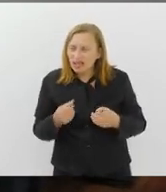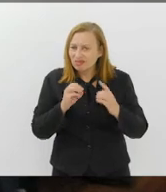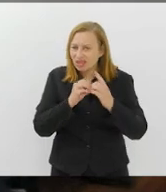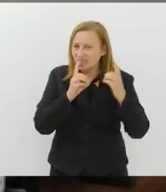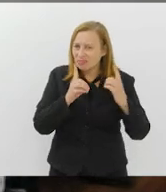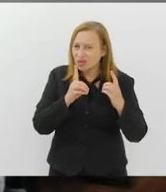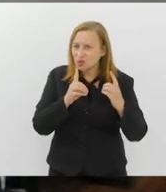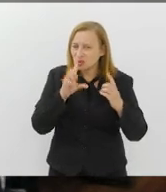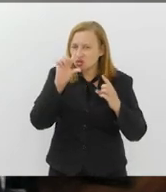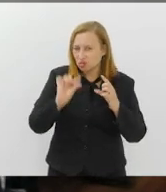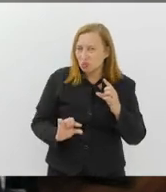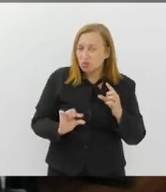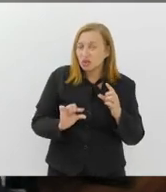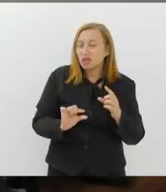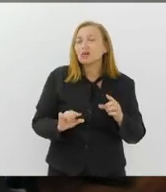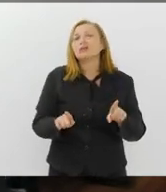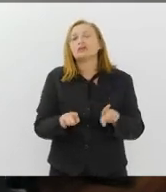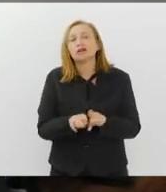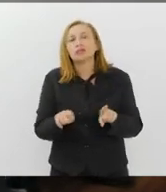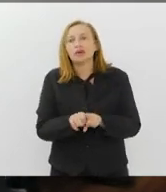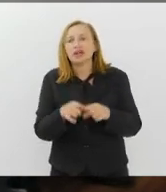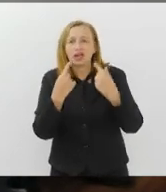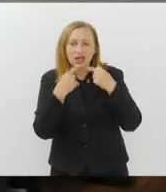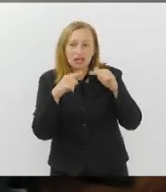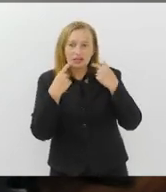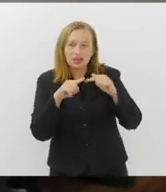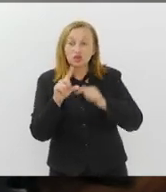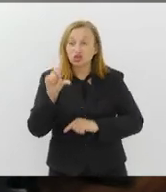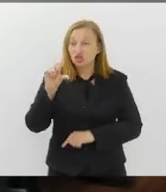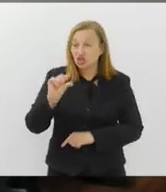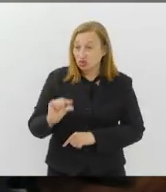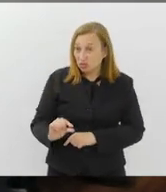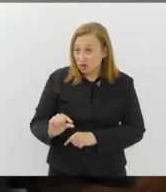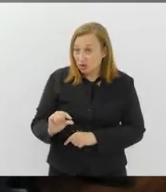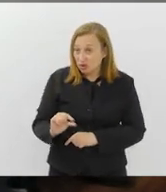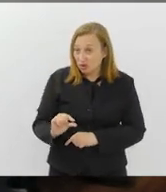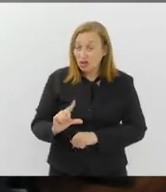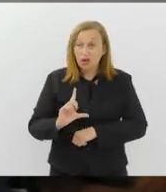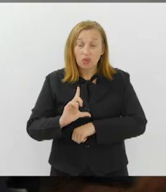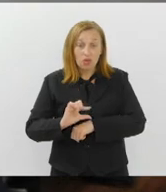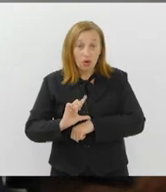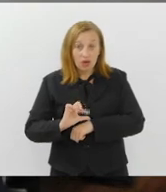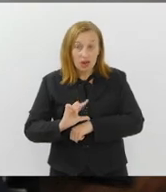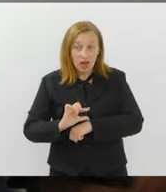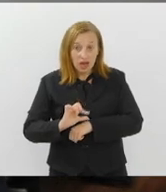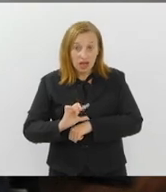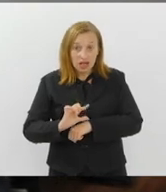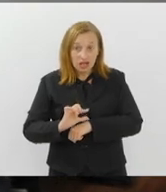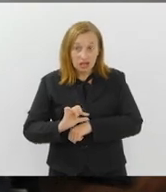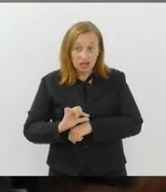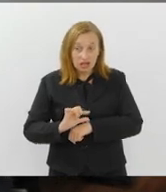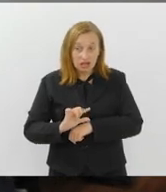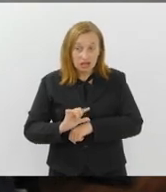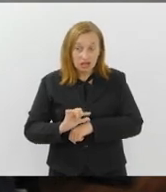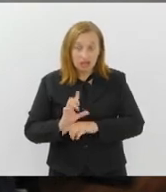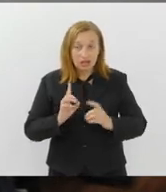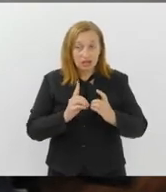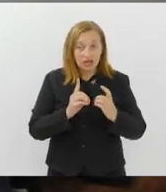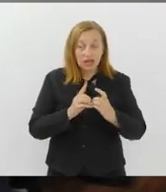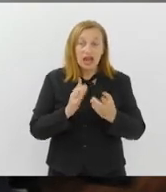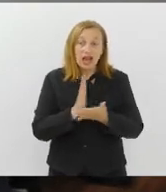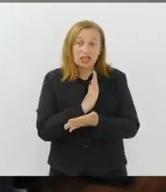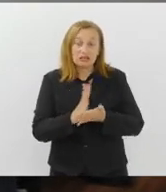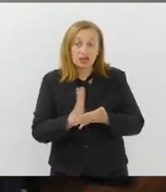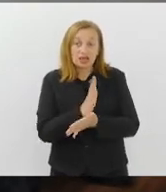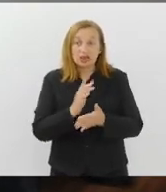né? Há também queixas de redução da carga horária de atendimento. Então, por exemplo, às vezes o médico